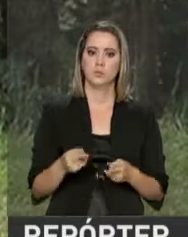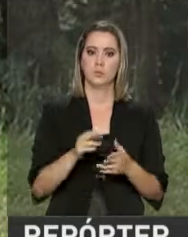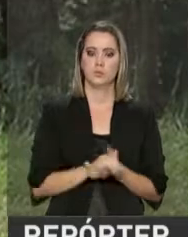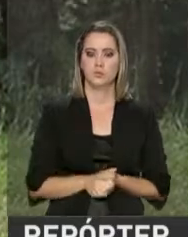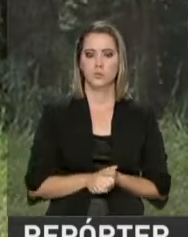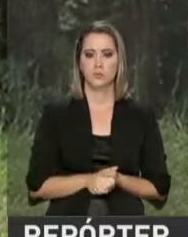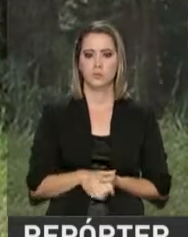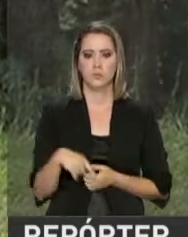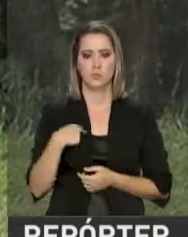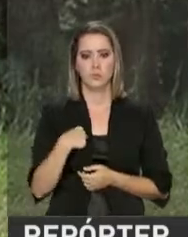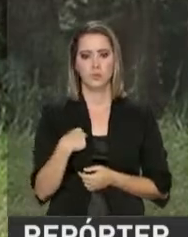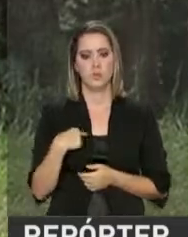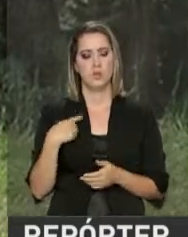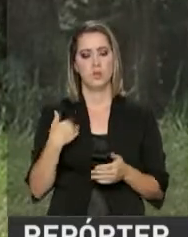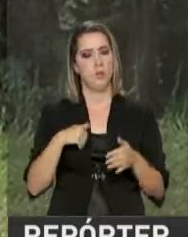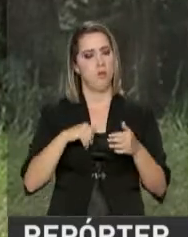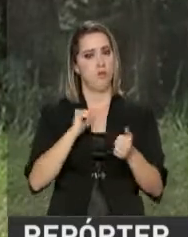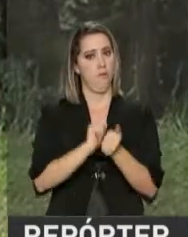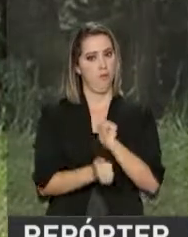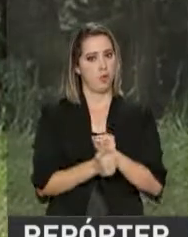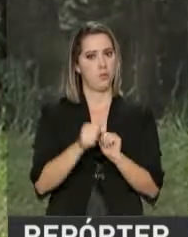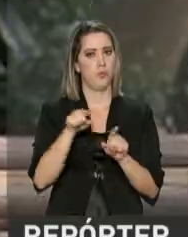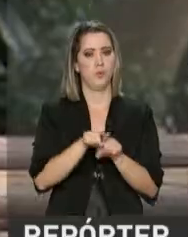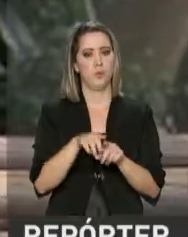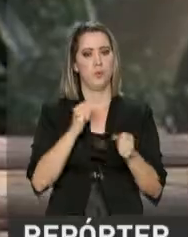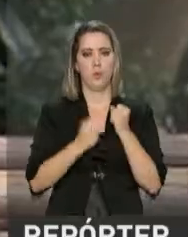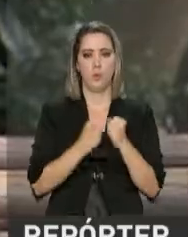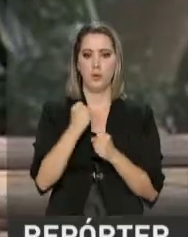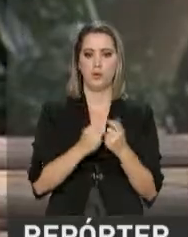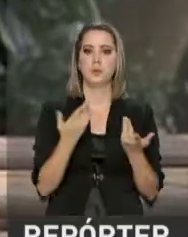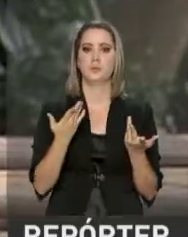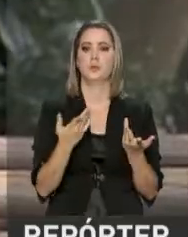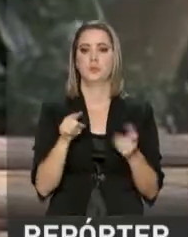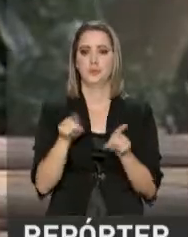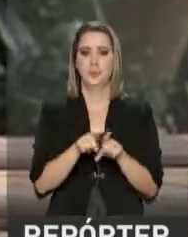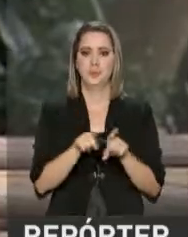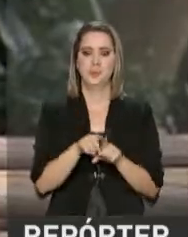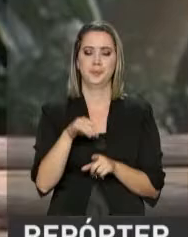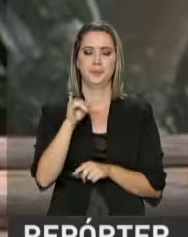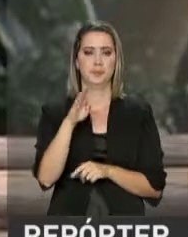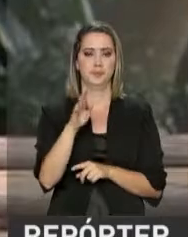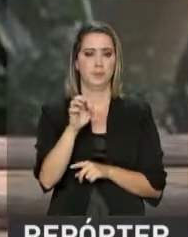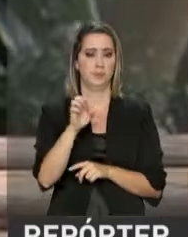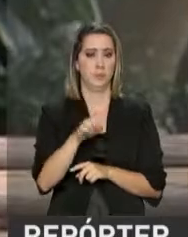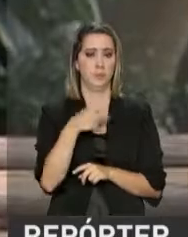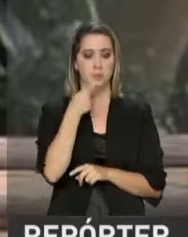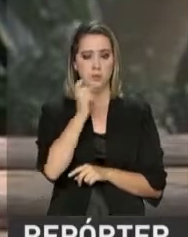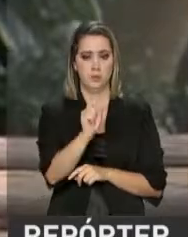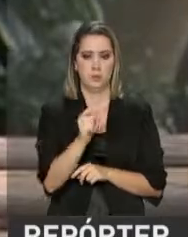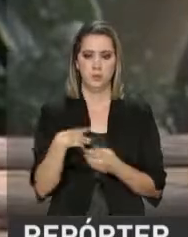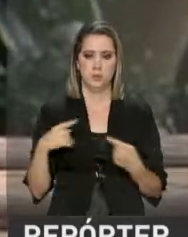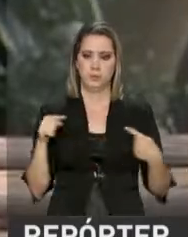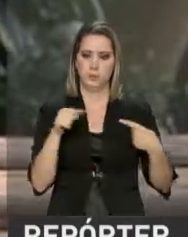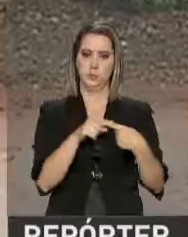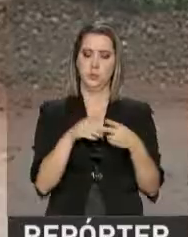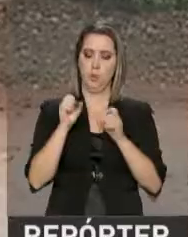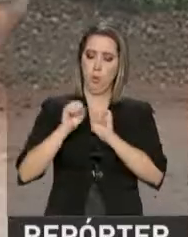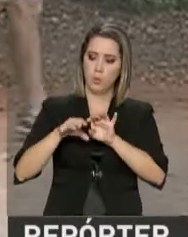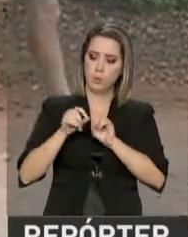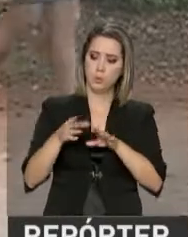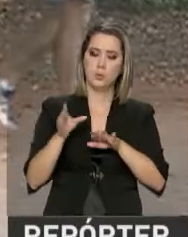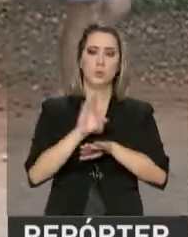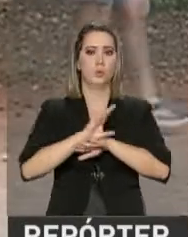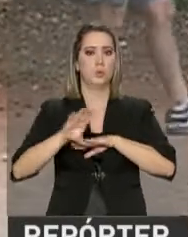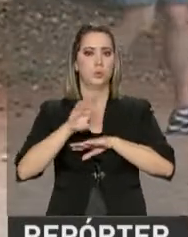sempre procuro jogar uma bola no final de semana e sempre estar correndo. De acordo com o IBGE, há uma relação direta entre o nível de instrução e